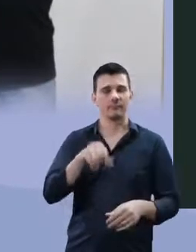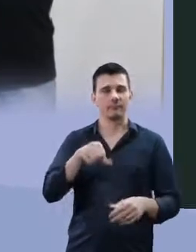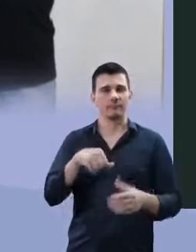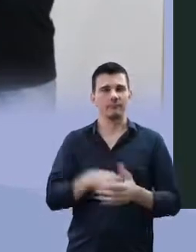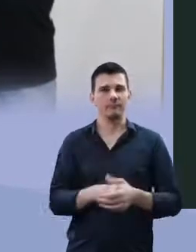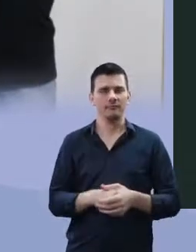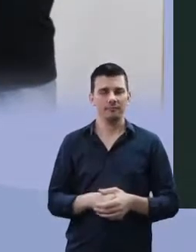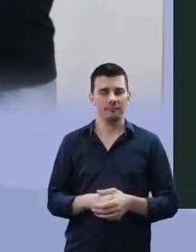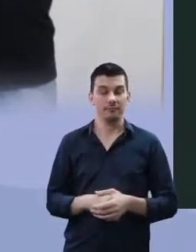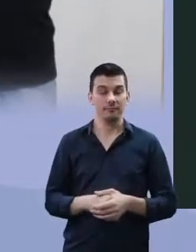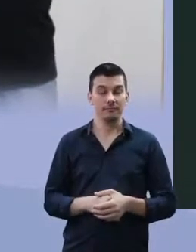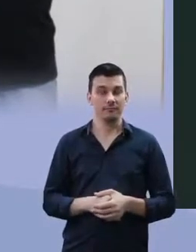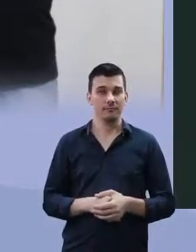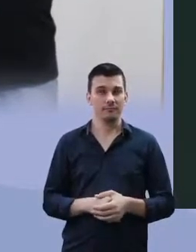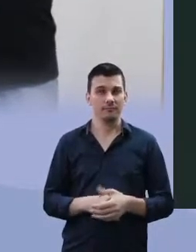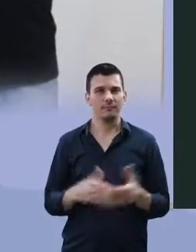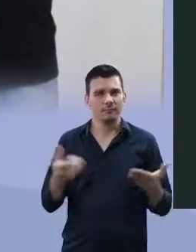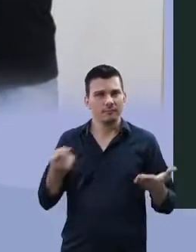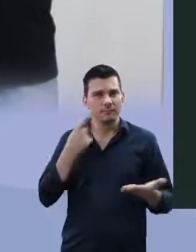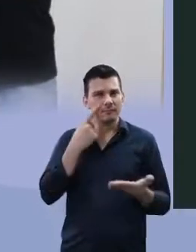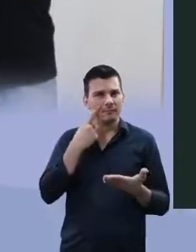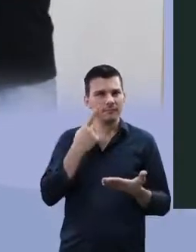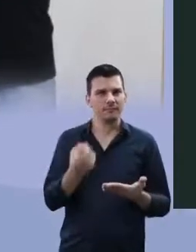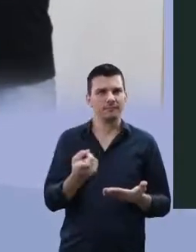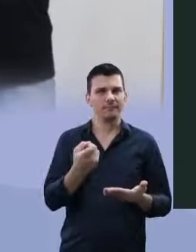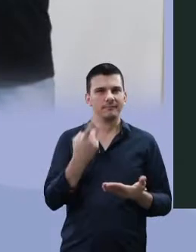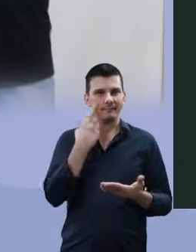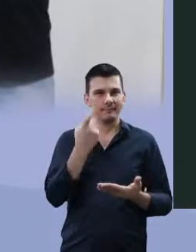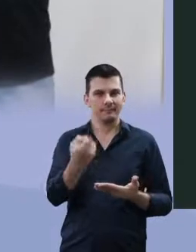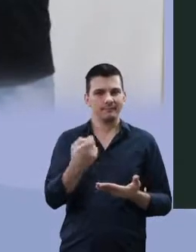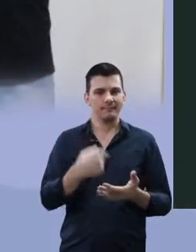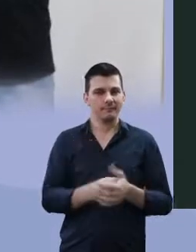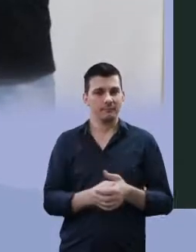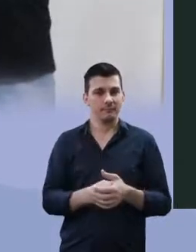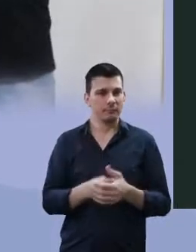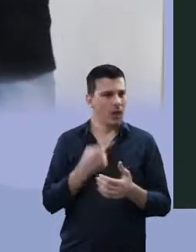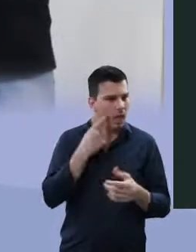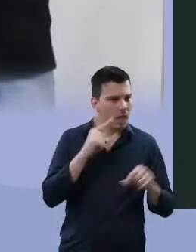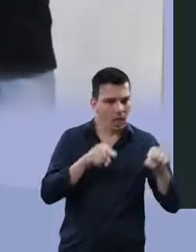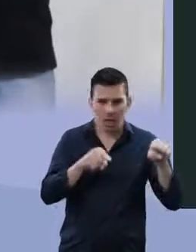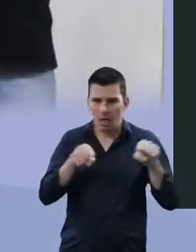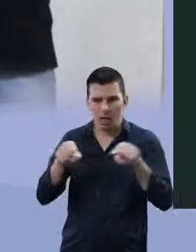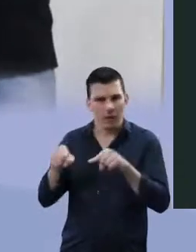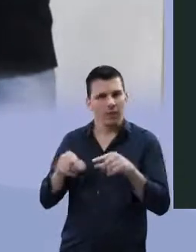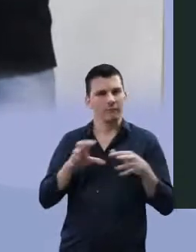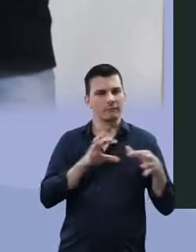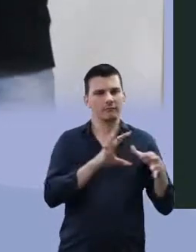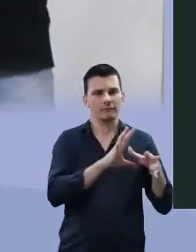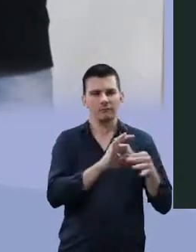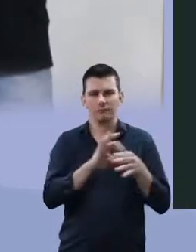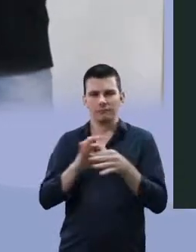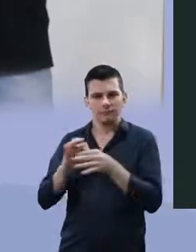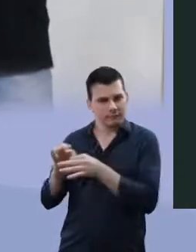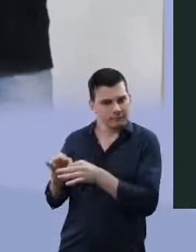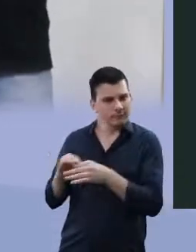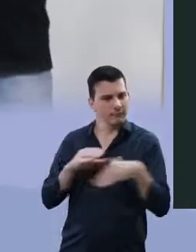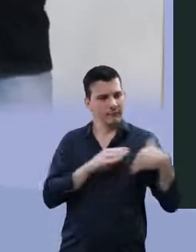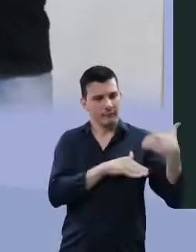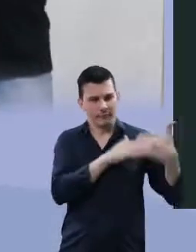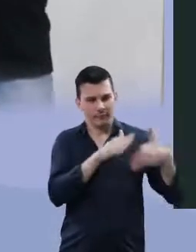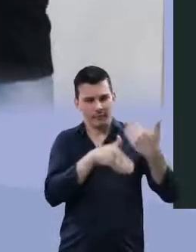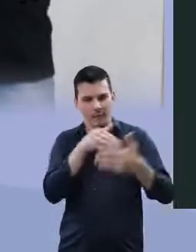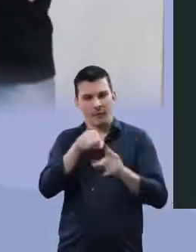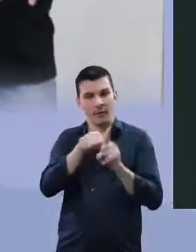intimamente interligados, né? E aí, olha que interessante, diante desse quadro de um